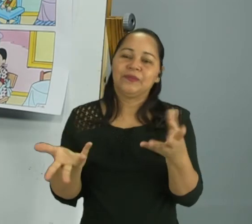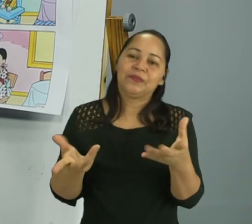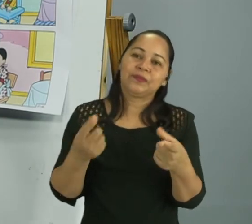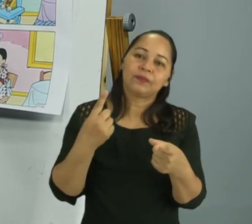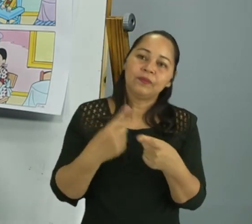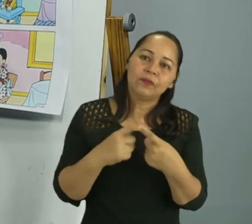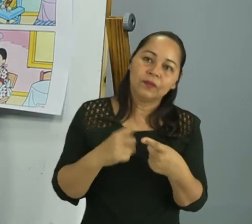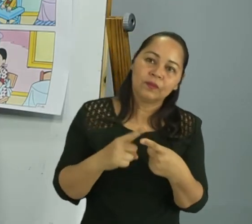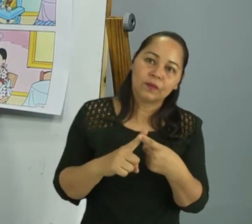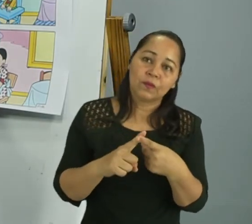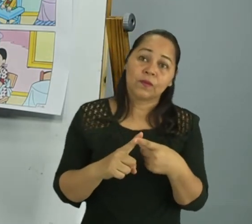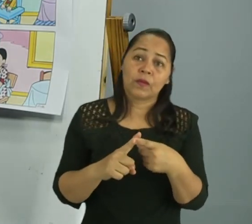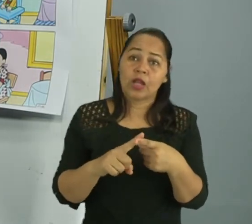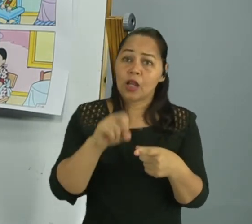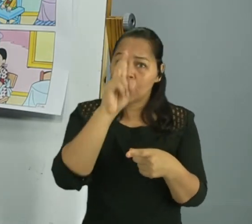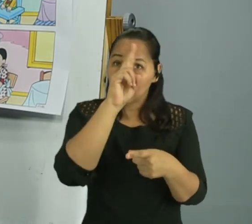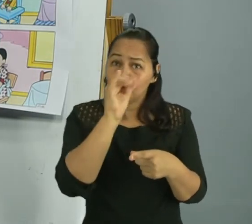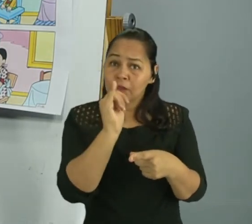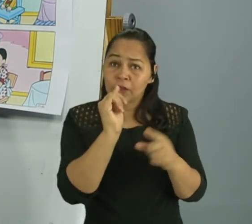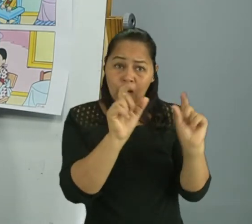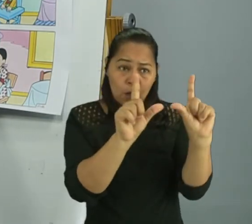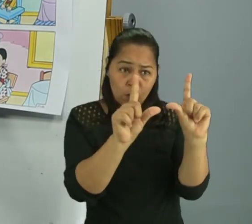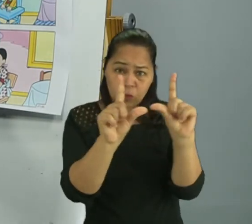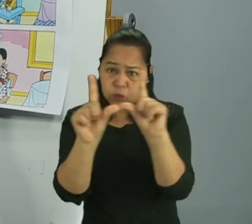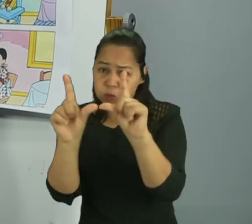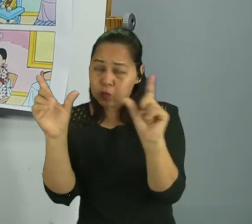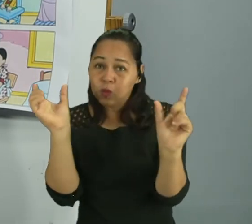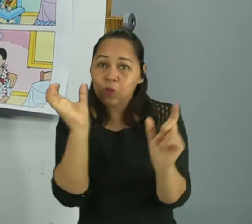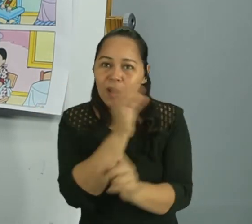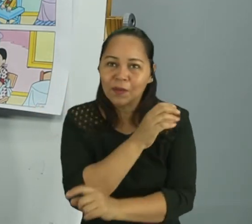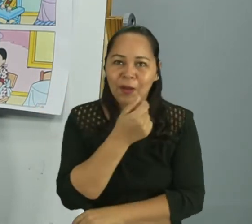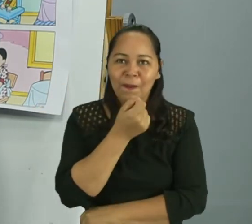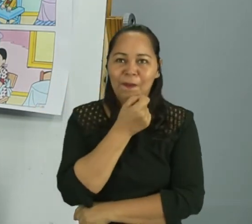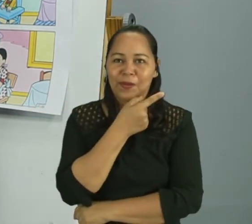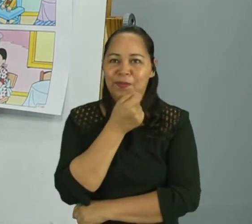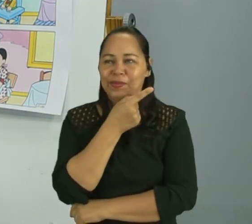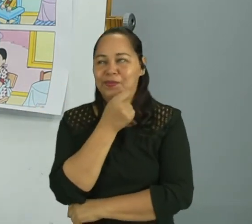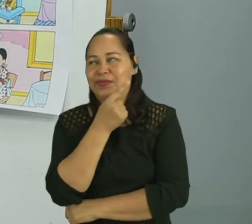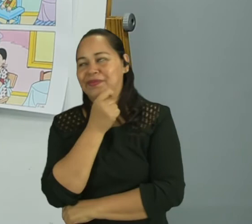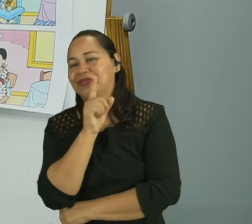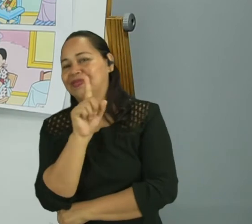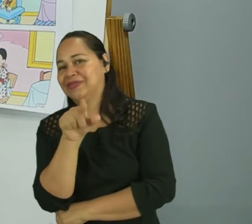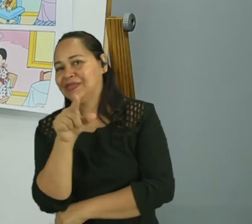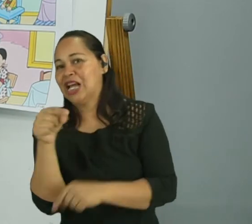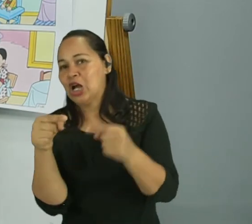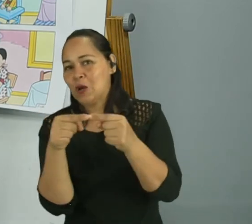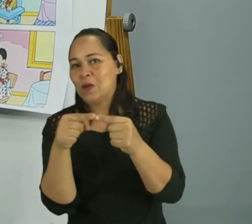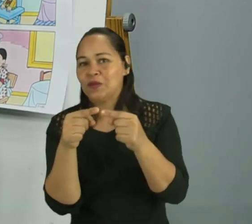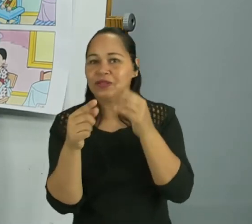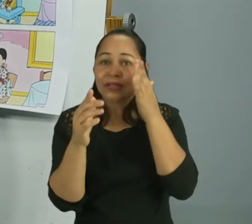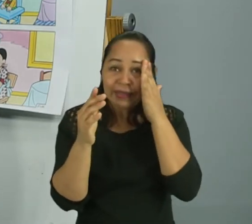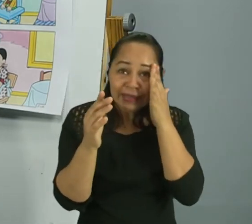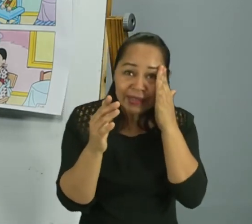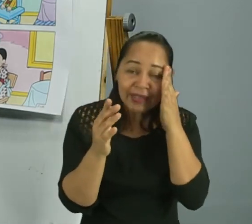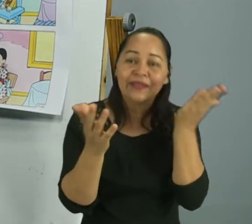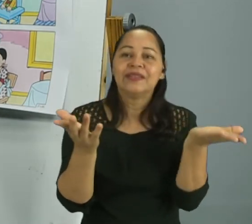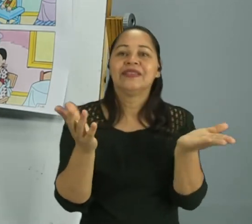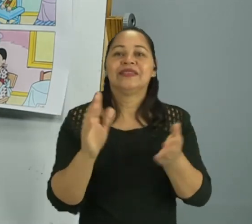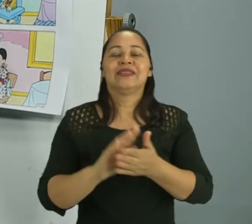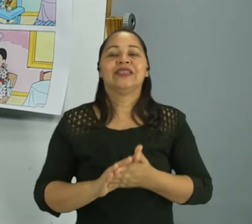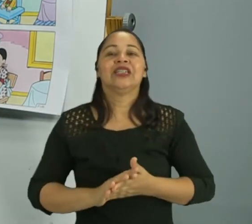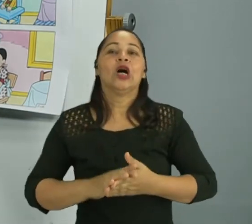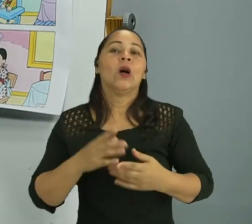gibi, tem lá o resumo, uma história curta, né? E bem humorada, com uma piada rápida, ok?